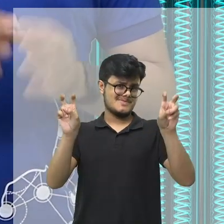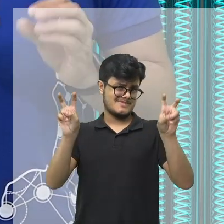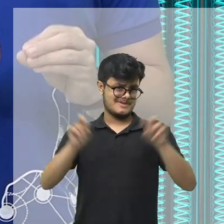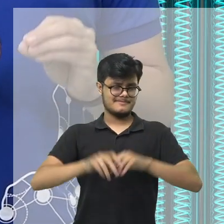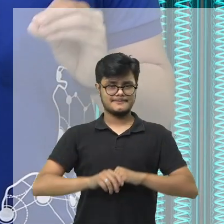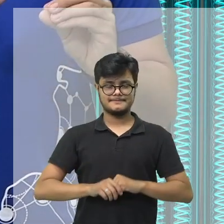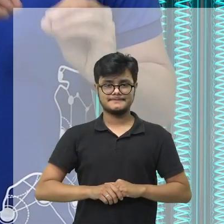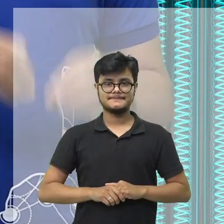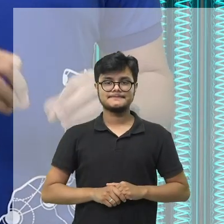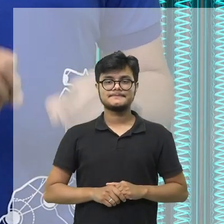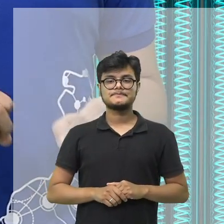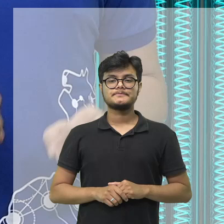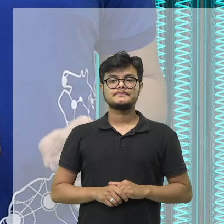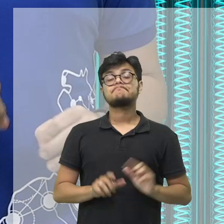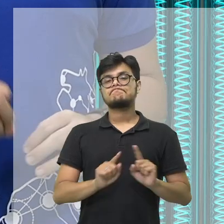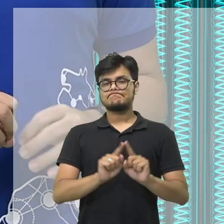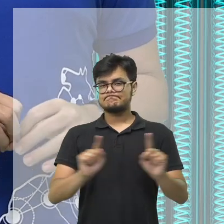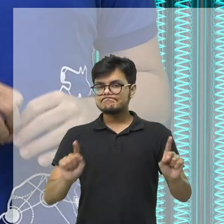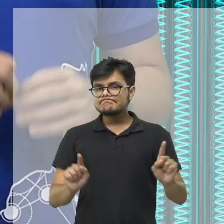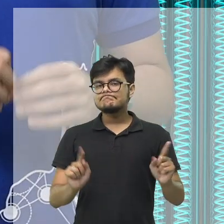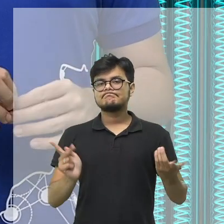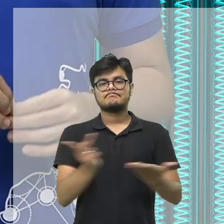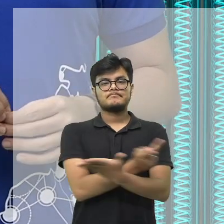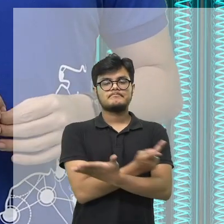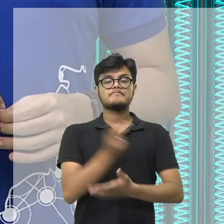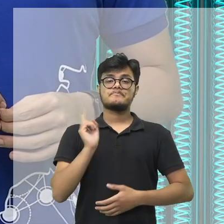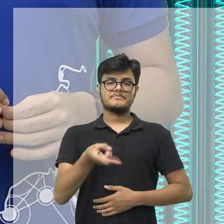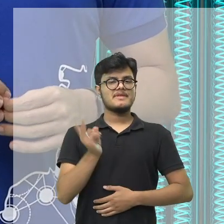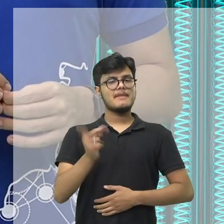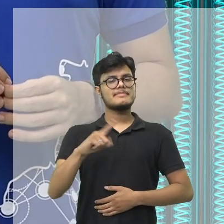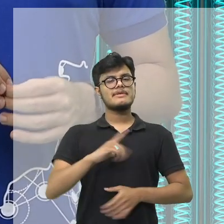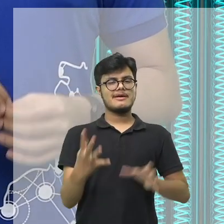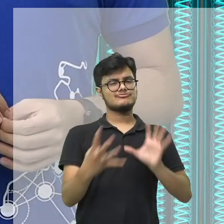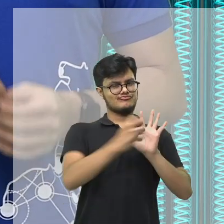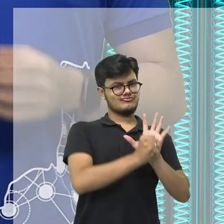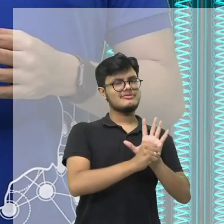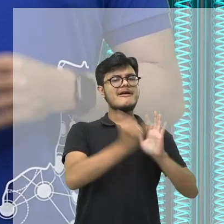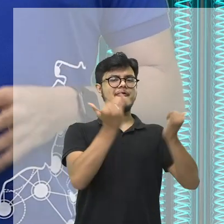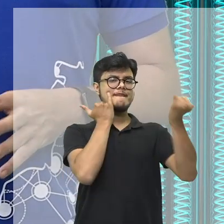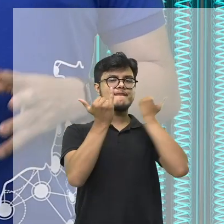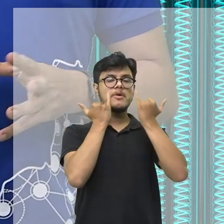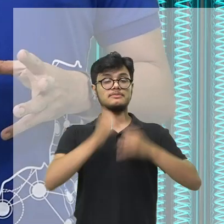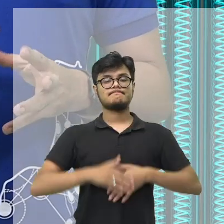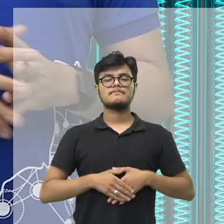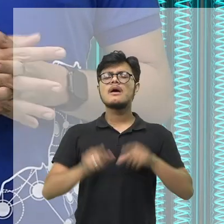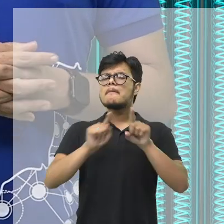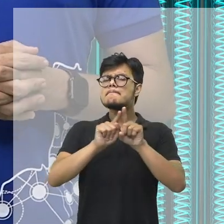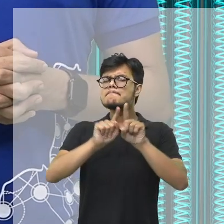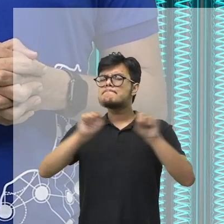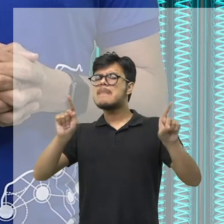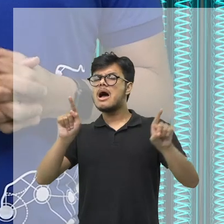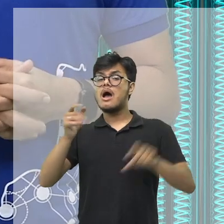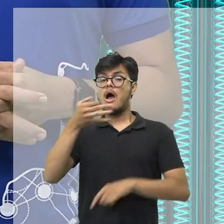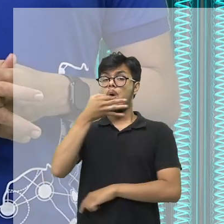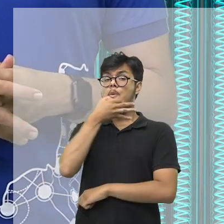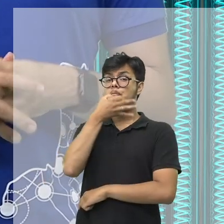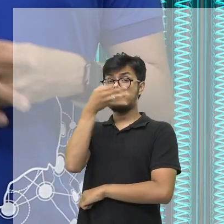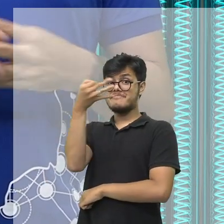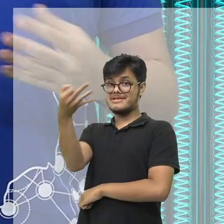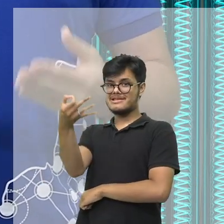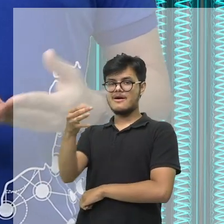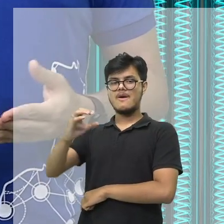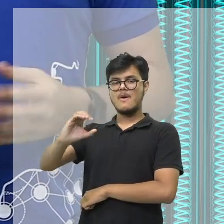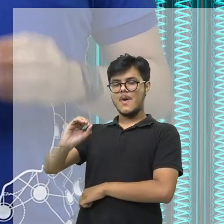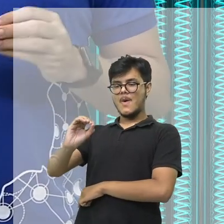fato. Mas esse fato ele sempre precisa ter um registro. Já a opinião não, olha só, a opinião é